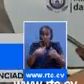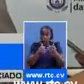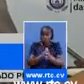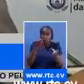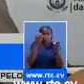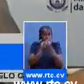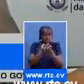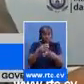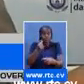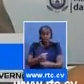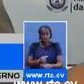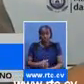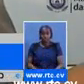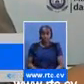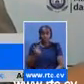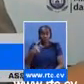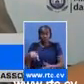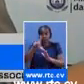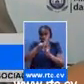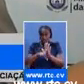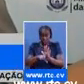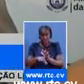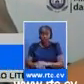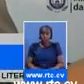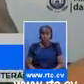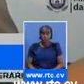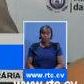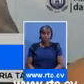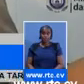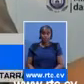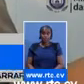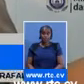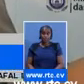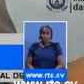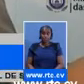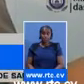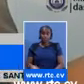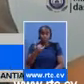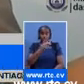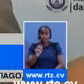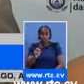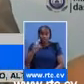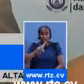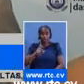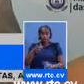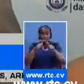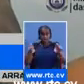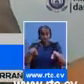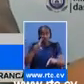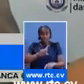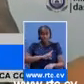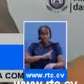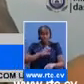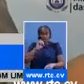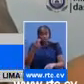Nós publicamos uma lista onde consta que as 23 empresas vão ser ou reestruturadas,